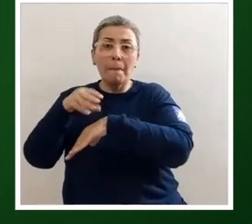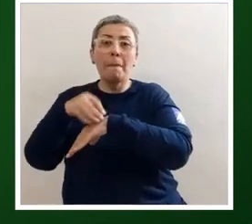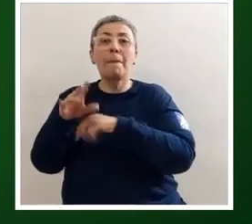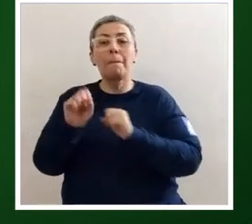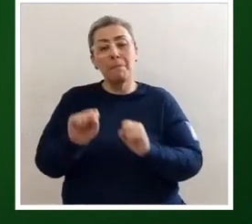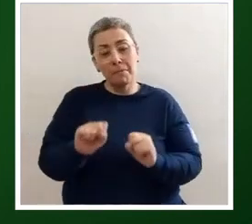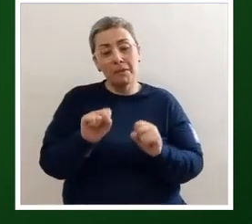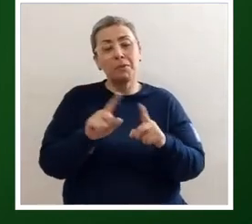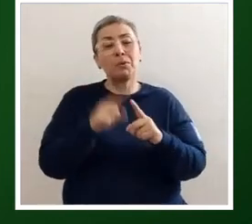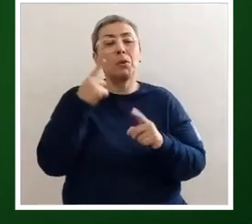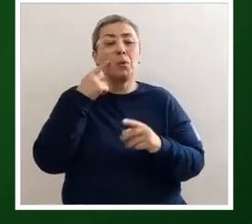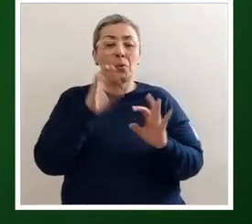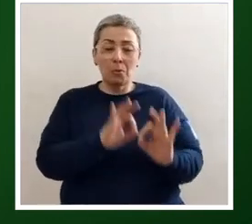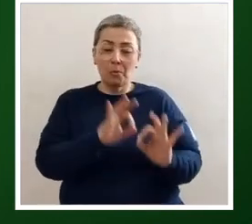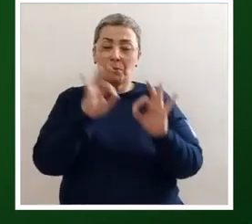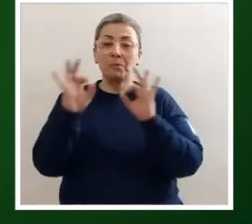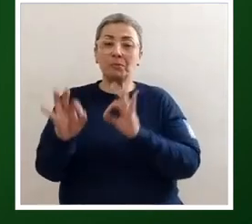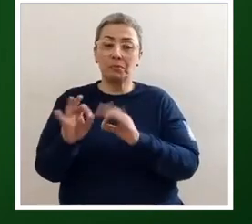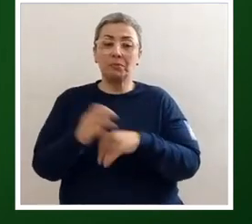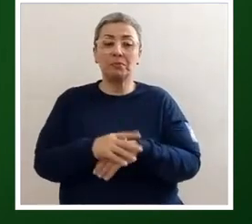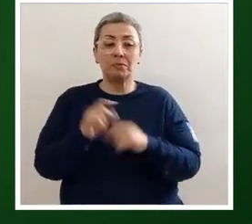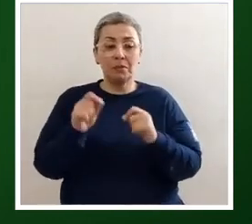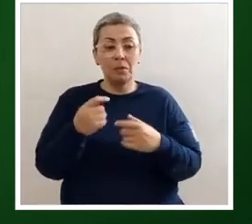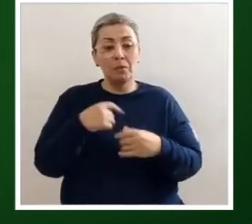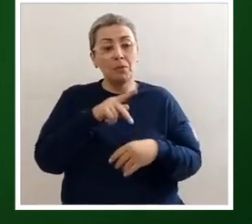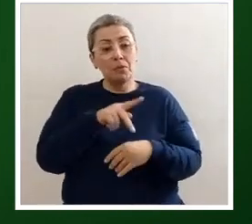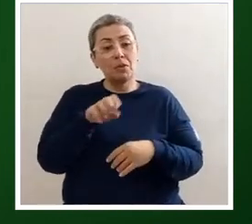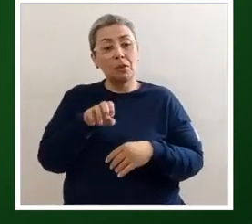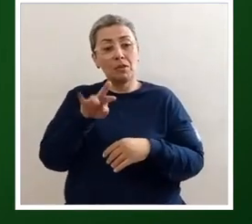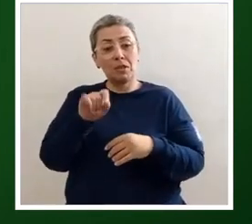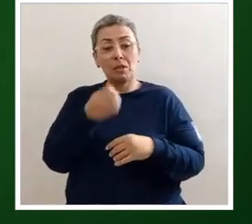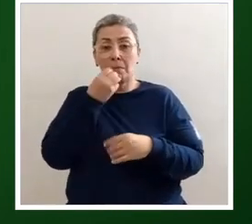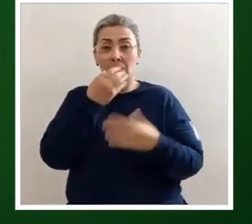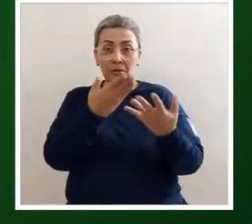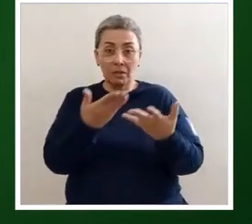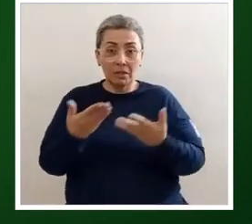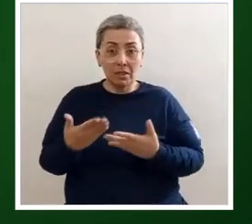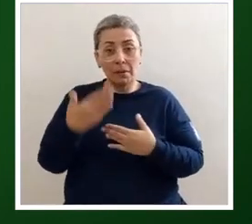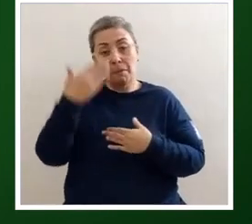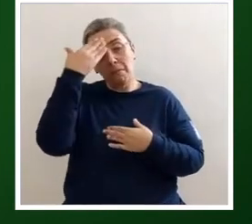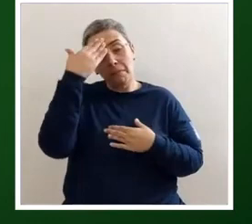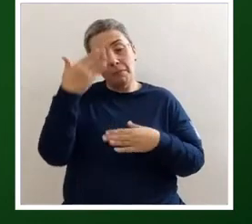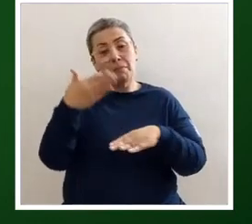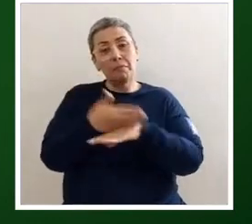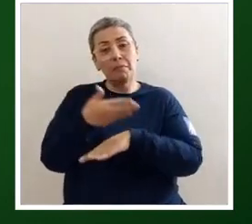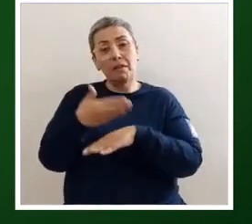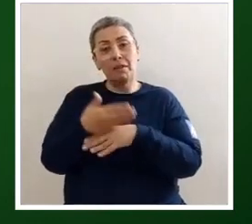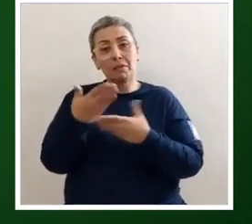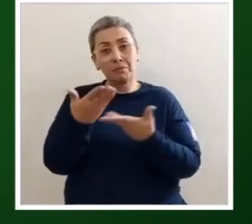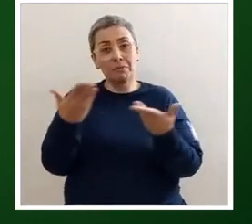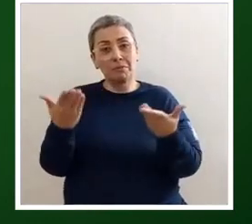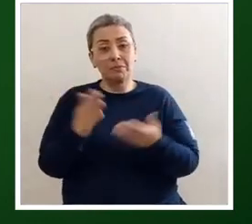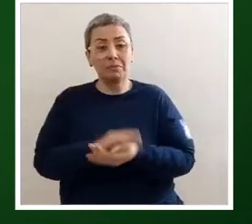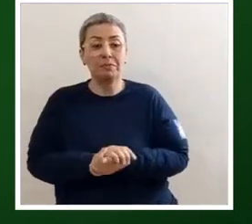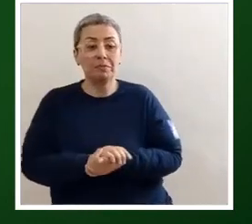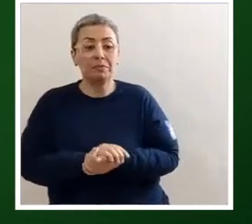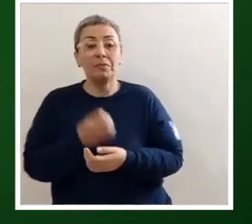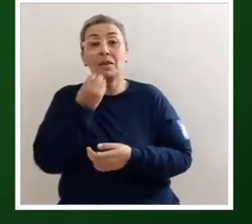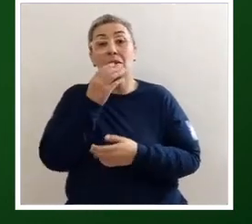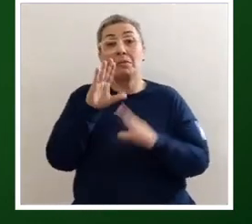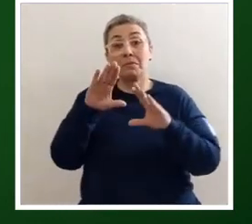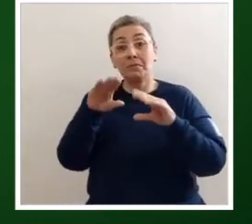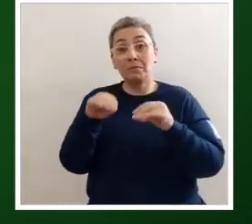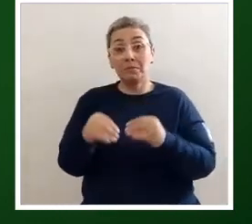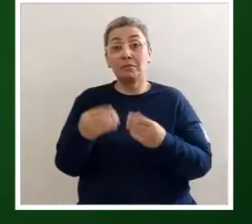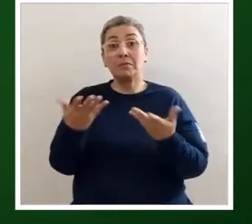valem a pena vocês todos acompanhar Professora Eunice muito bem-vinda muito obrigado pela sua participação está com a palavra Boa noite